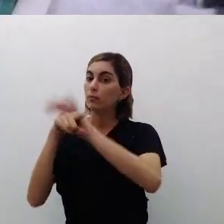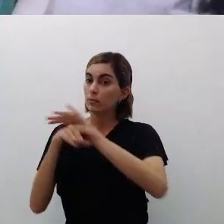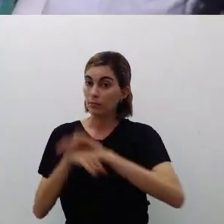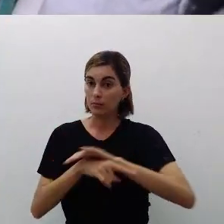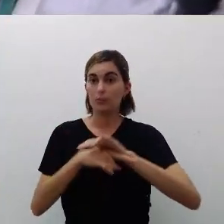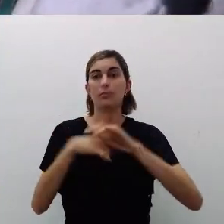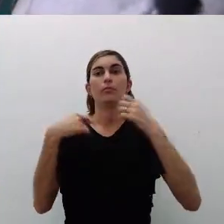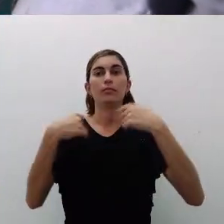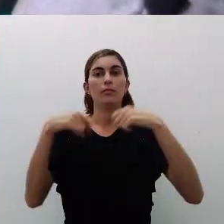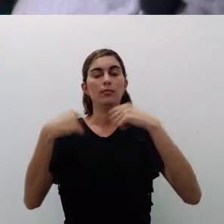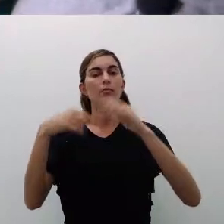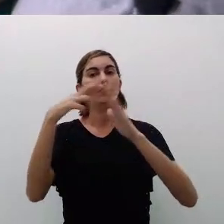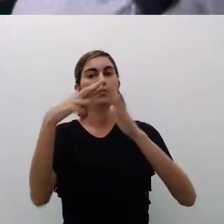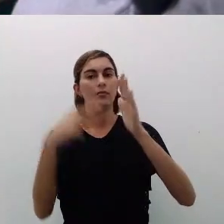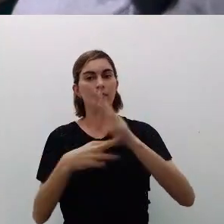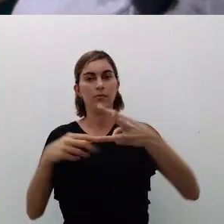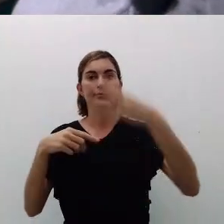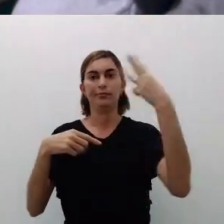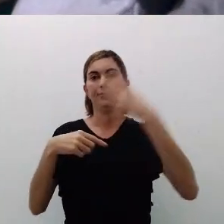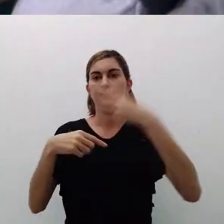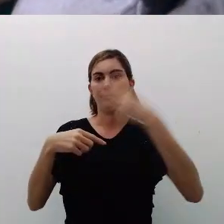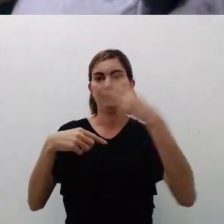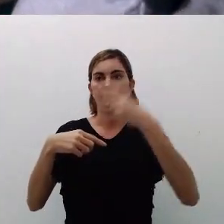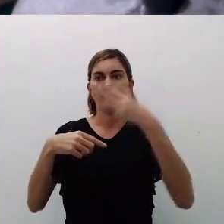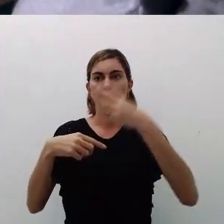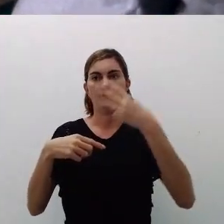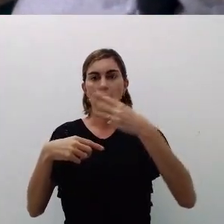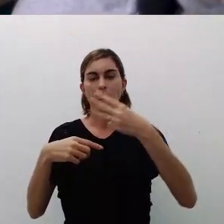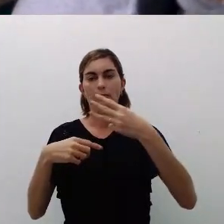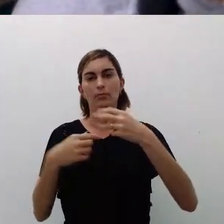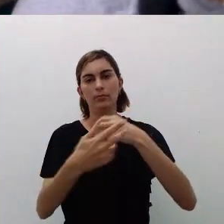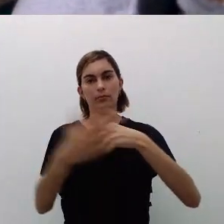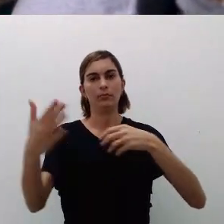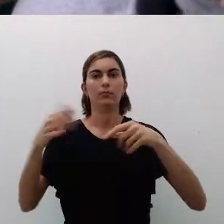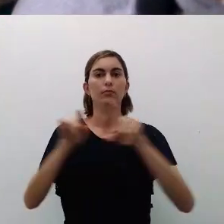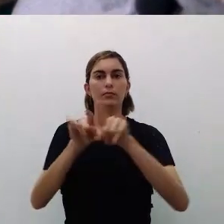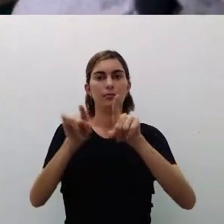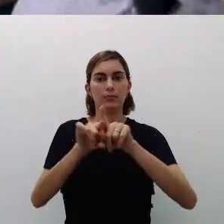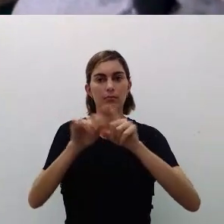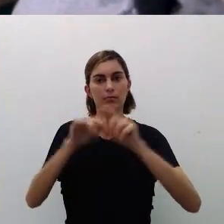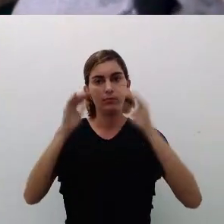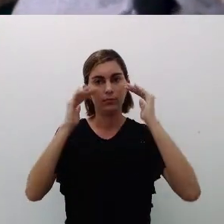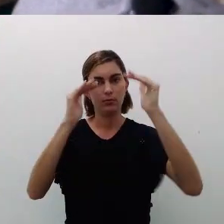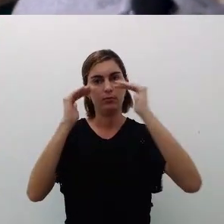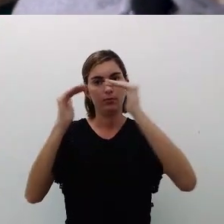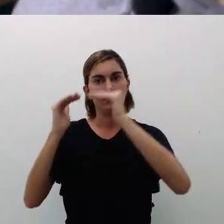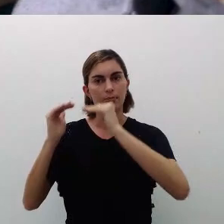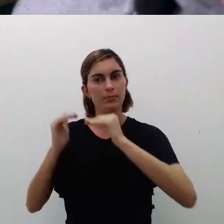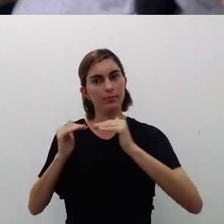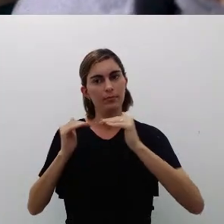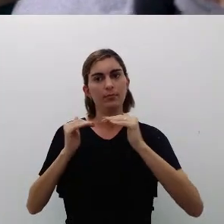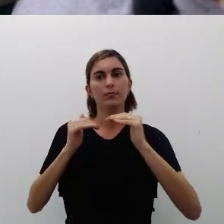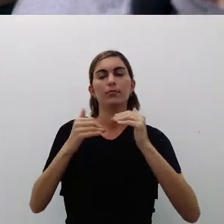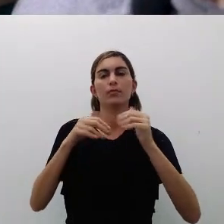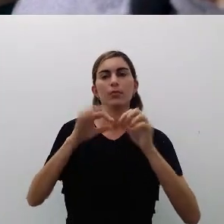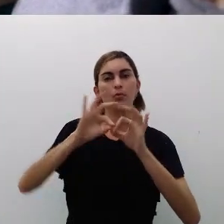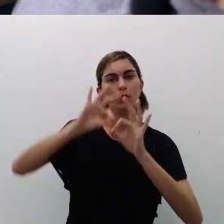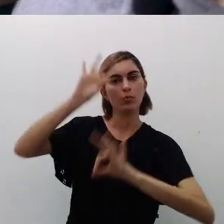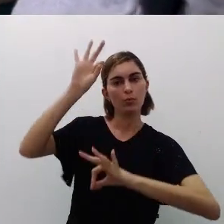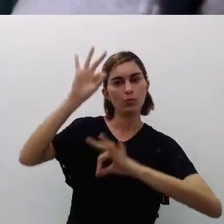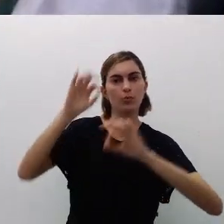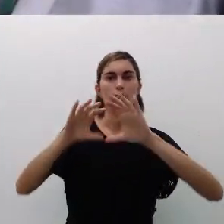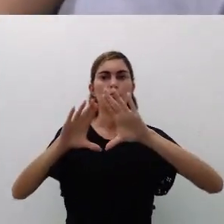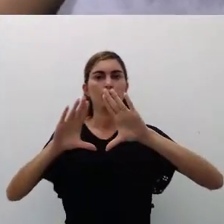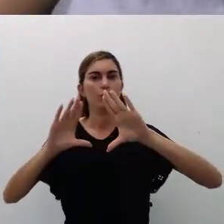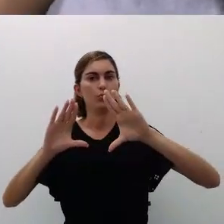dos terços, ela também segue a altura do sofá. Deixa eu